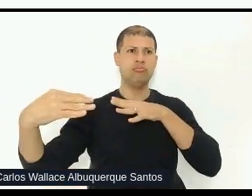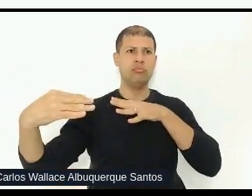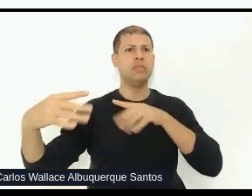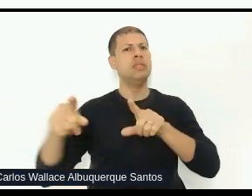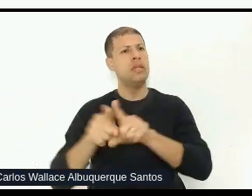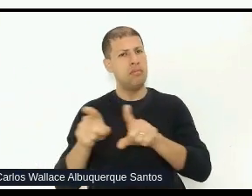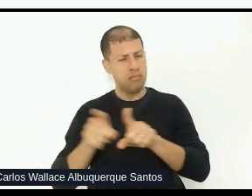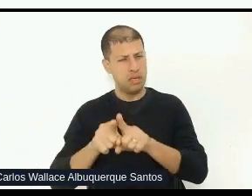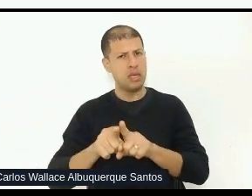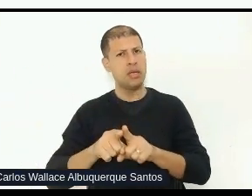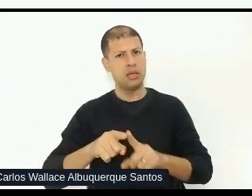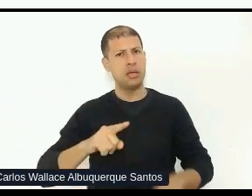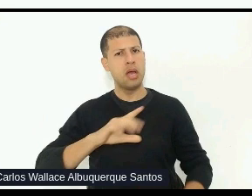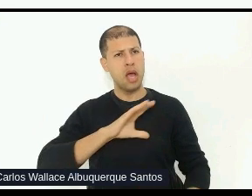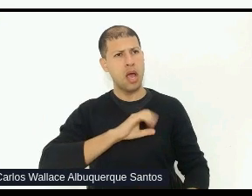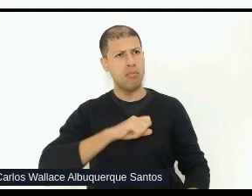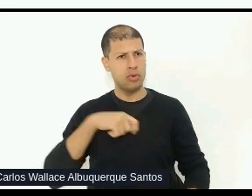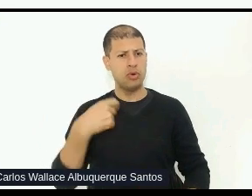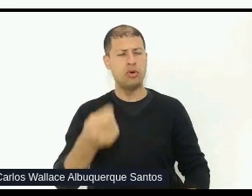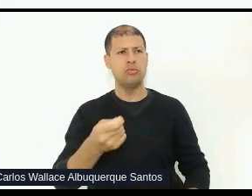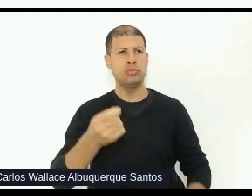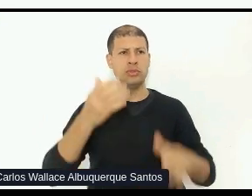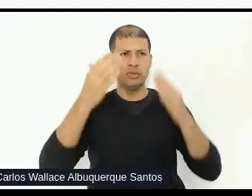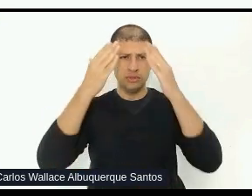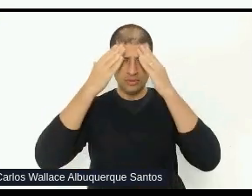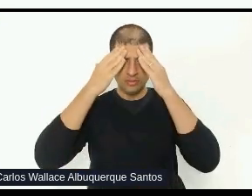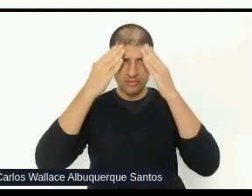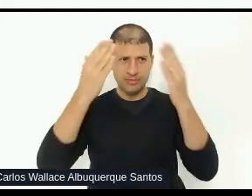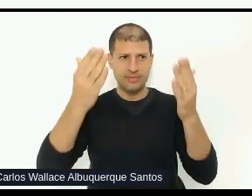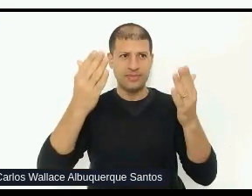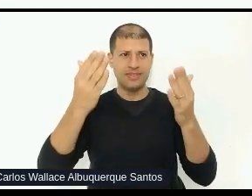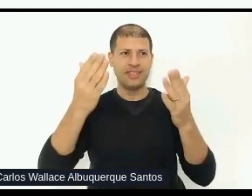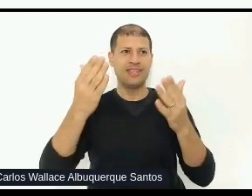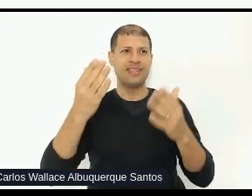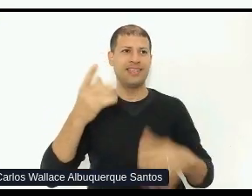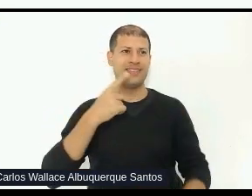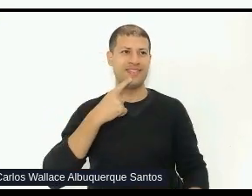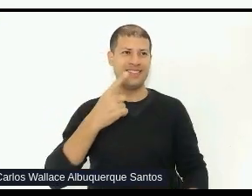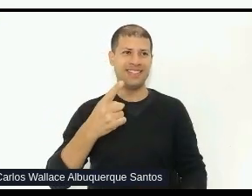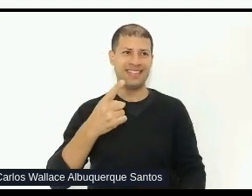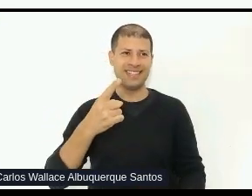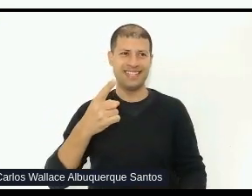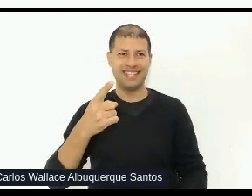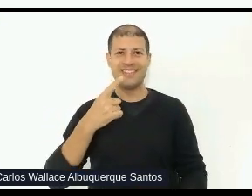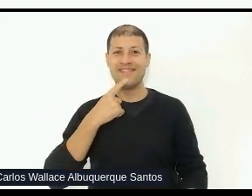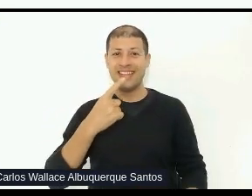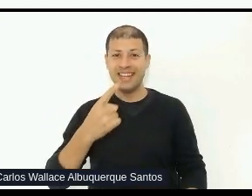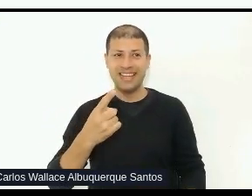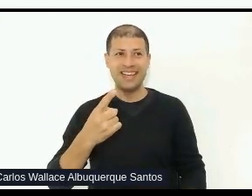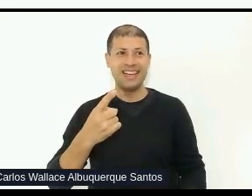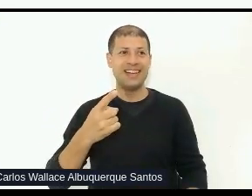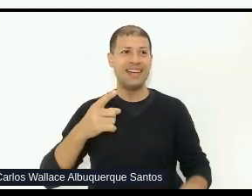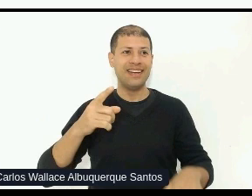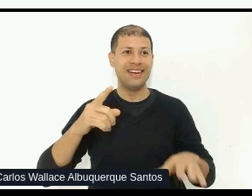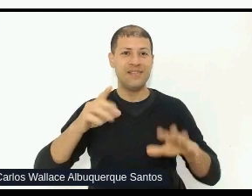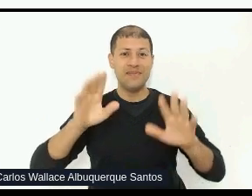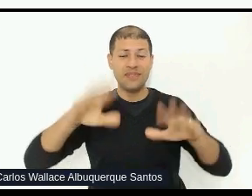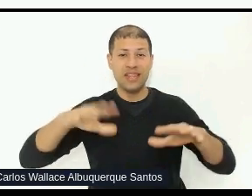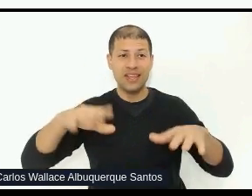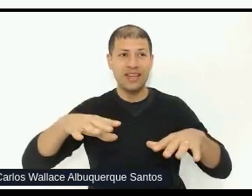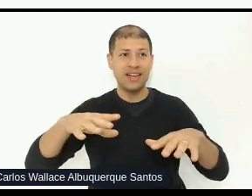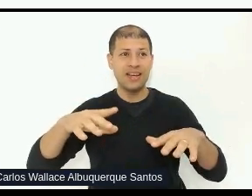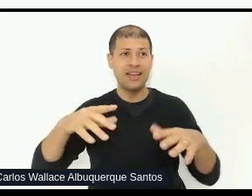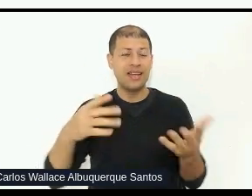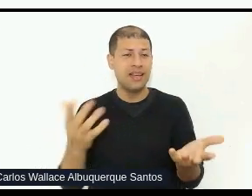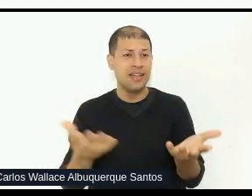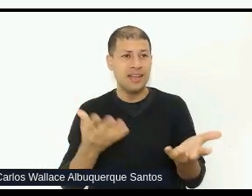Então, muito obrigado para a Gabriela para dizer alguma coisa, para falar, olha, eu não